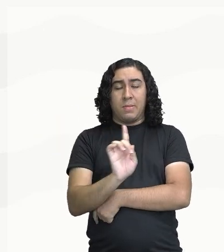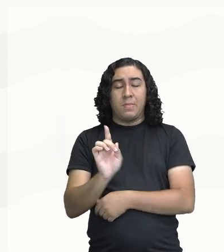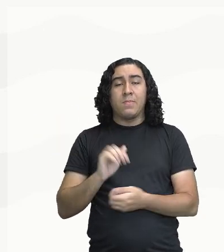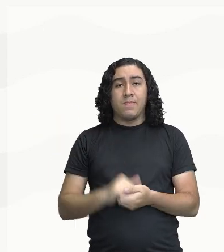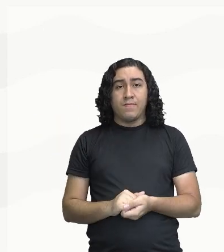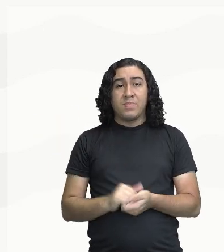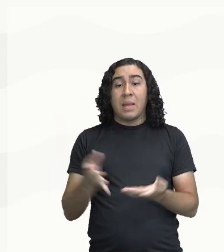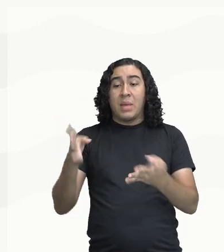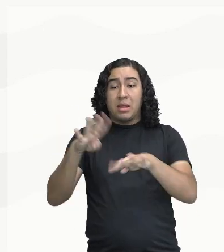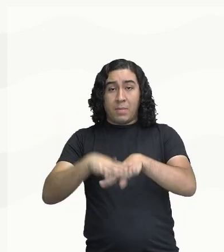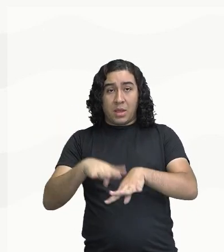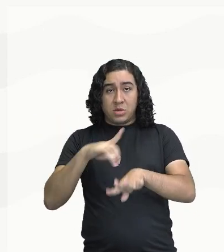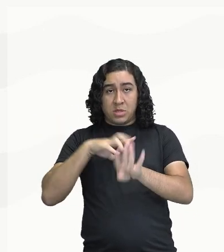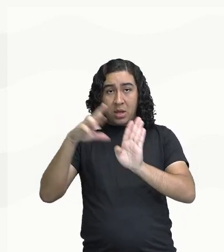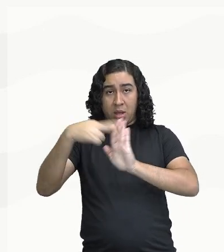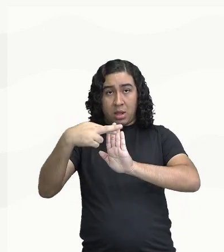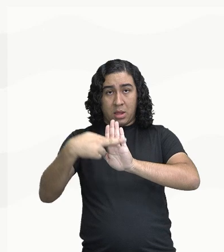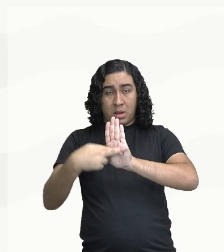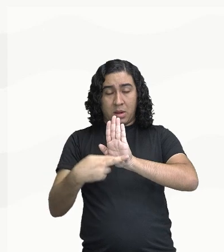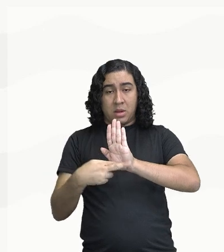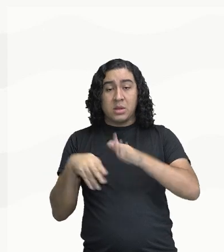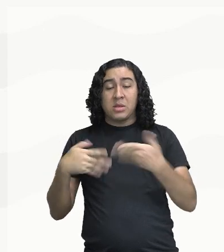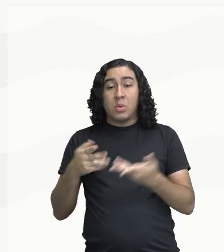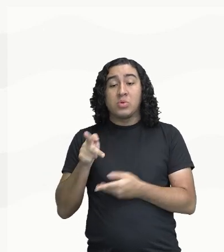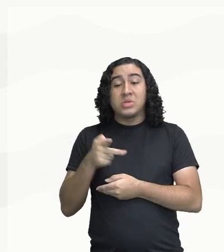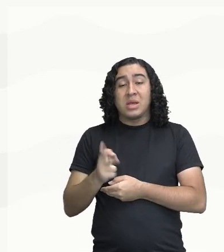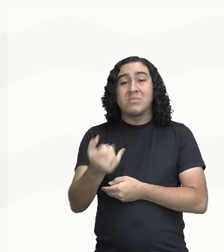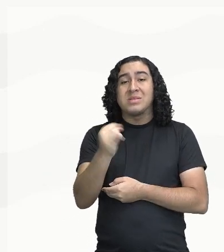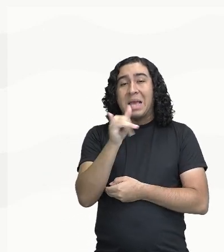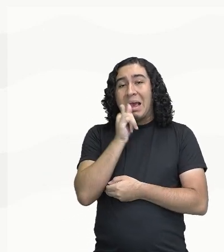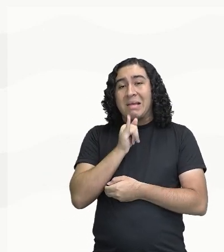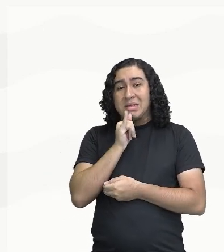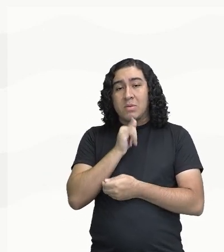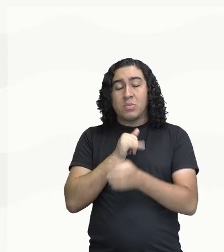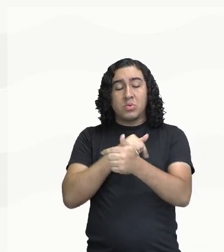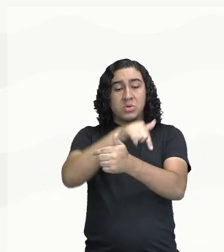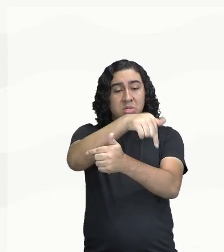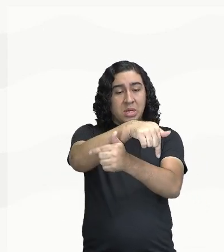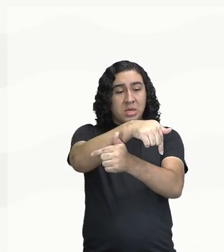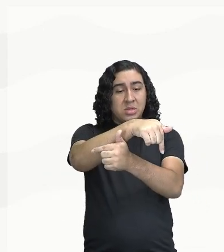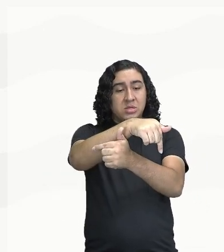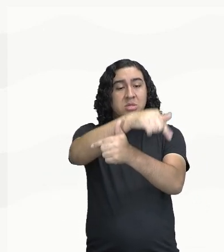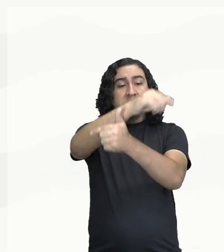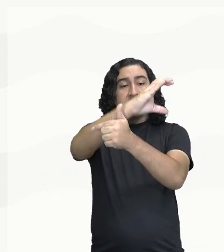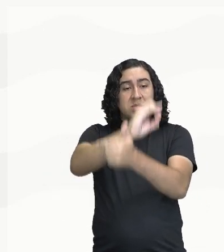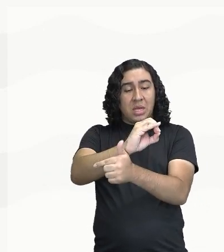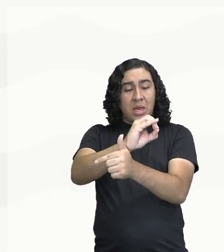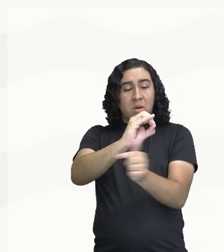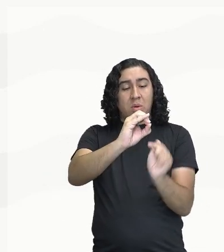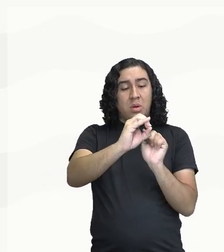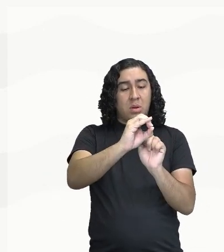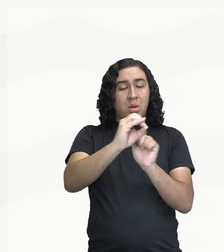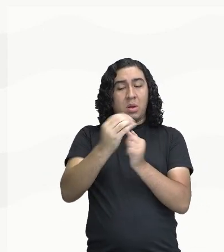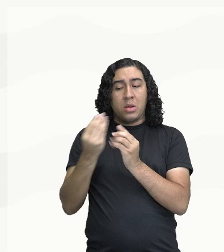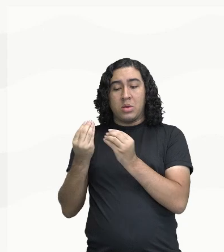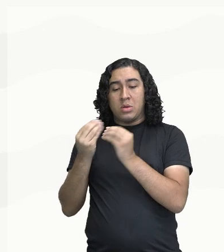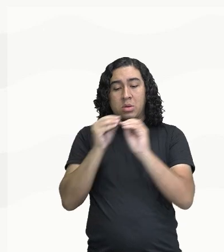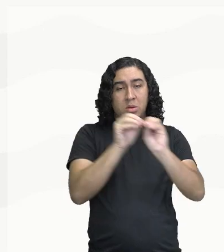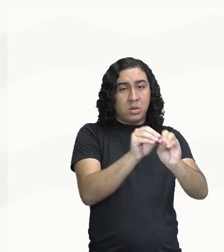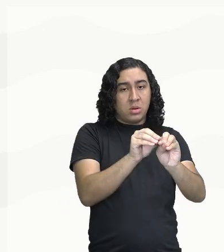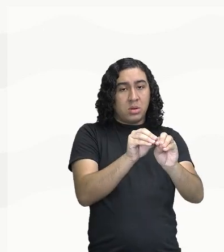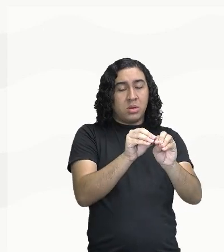Na matemática a gente tem regras. Então, toda vez que a gente mexe num fator